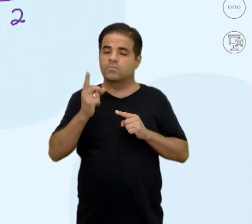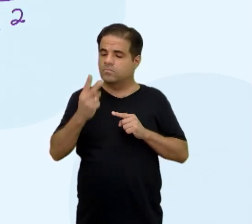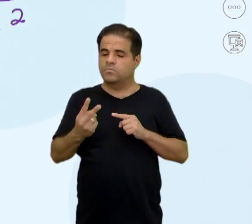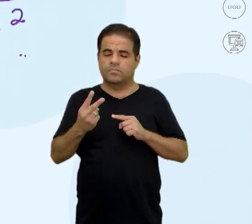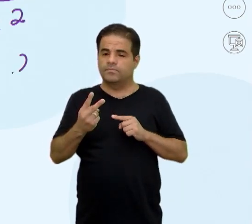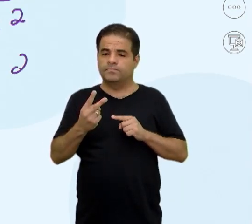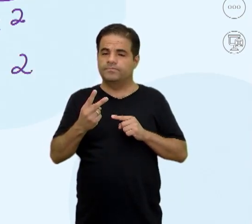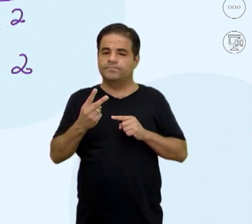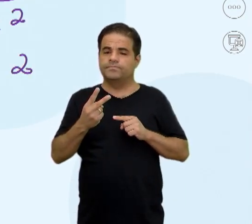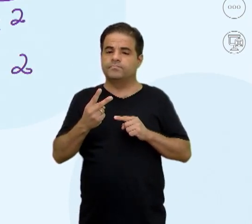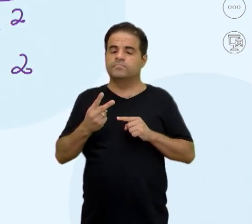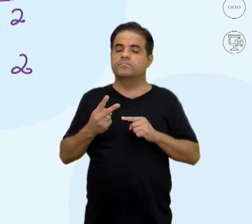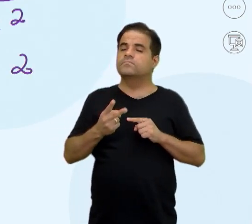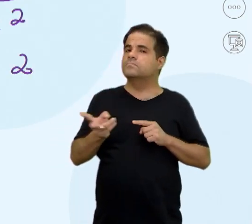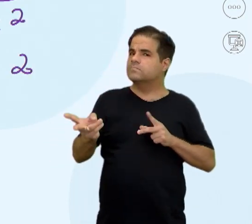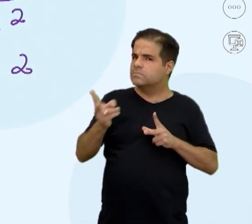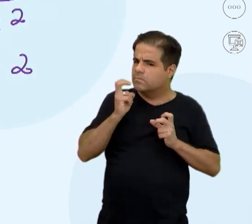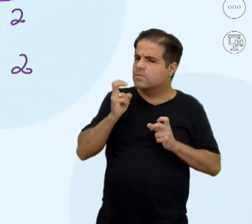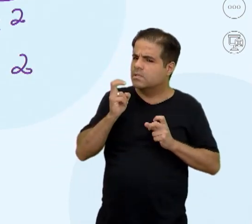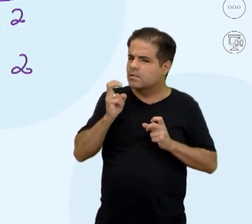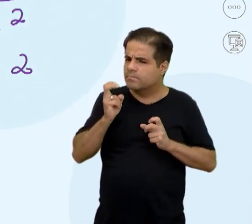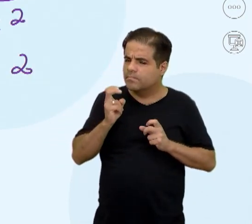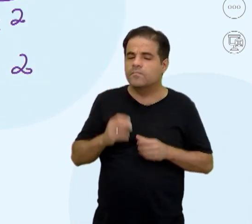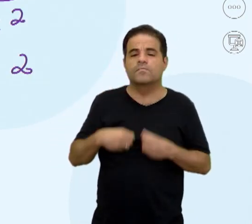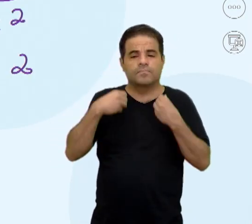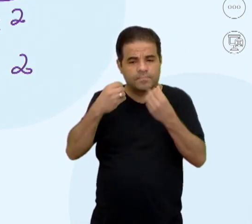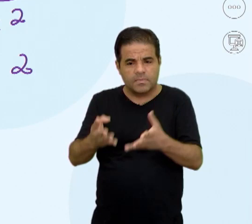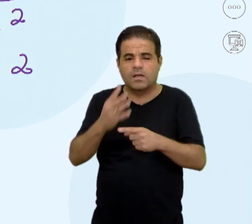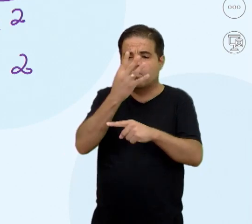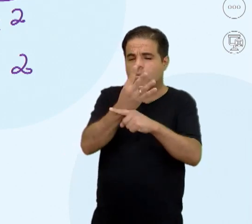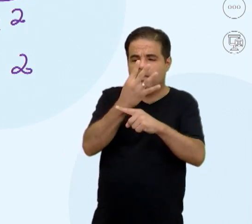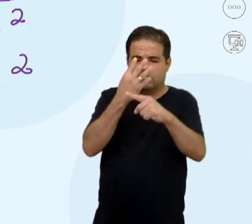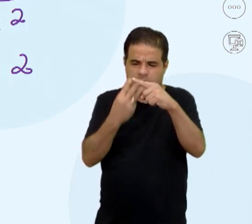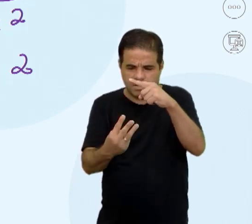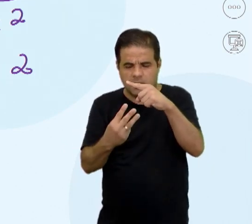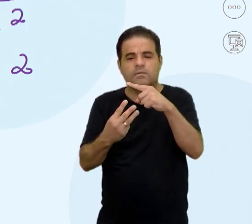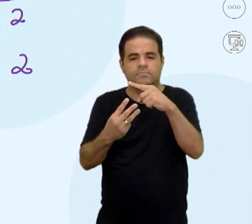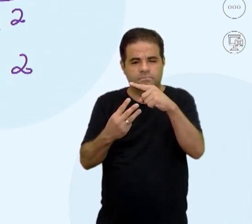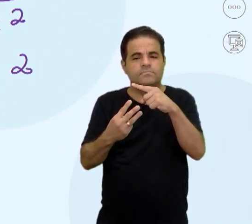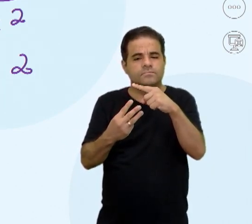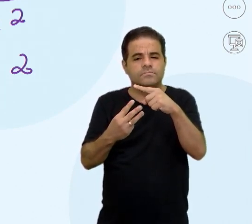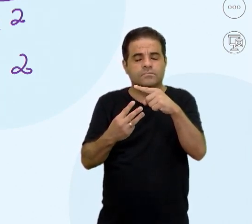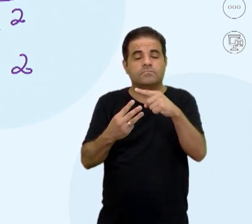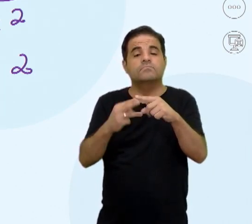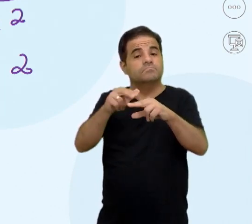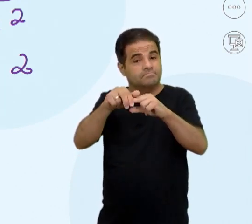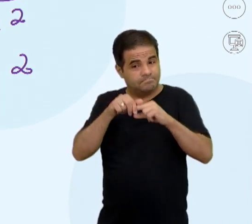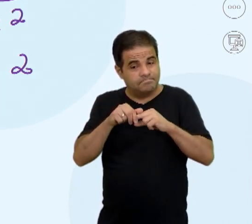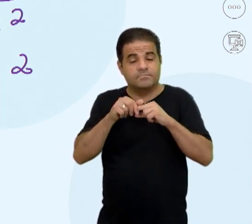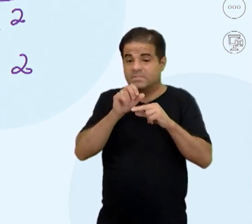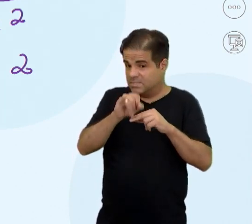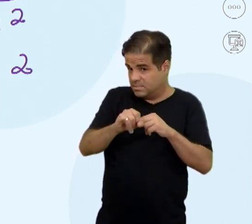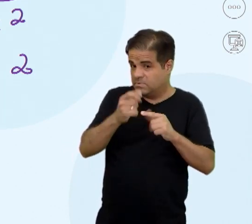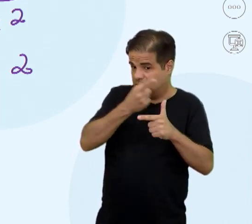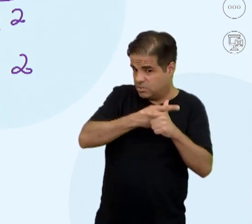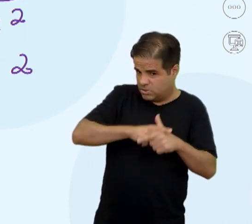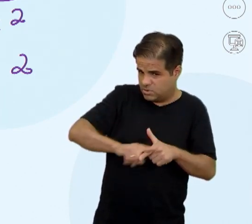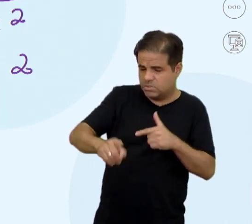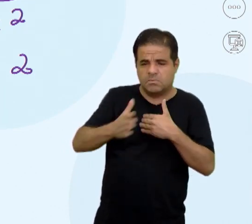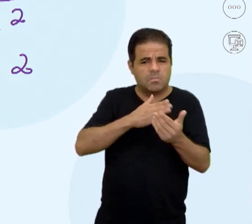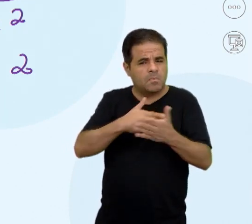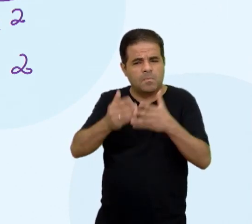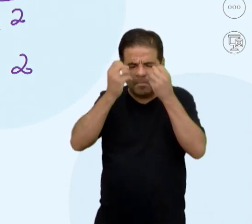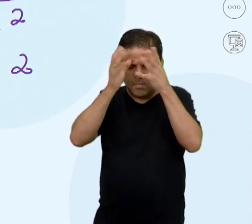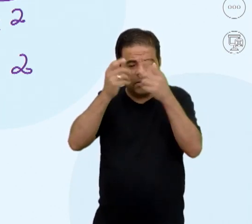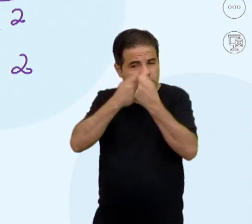2. E eu percebo, ó, que vai dar 4 terços nos dois casos aqui. Portanto, ó, se você dividir, não importa,